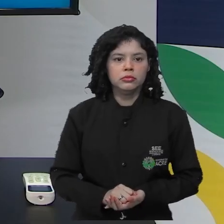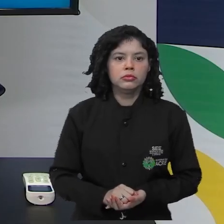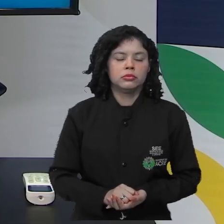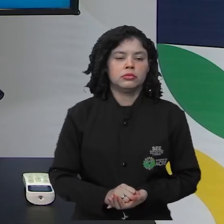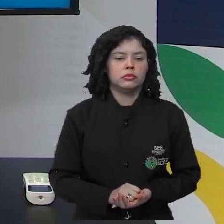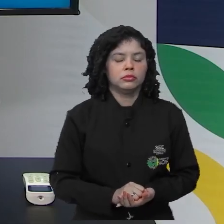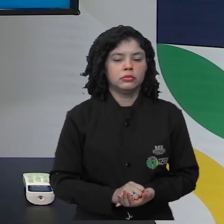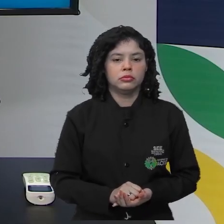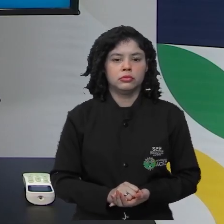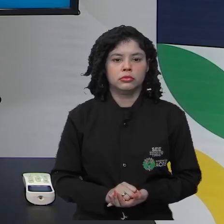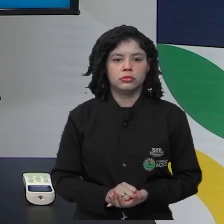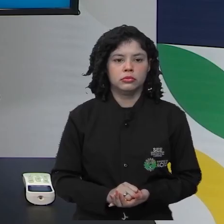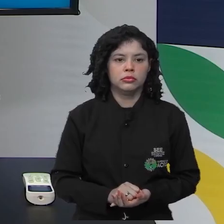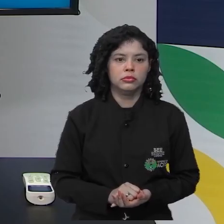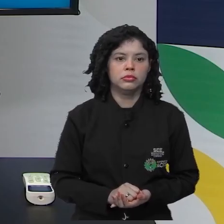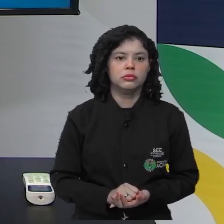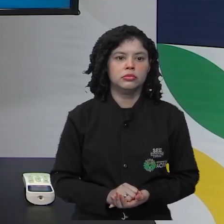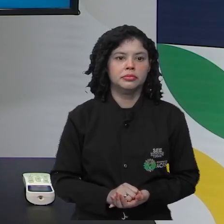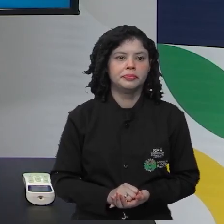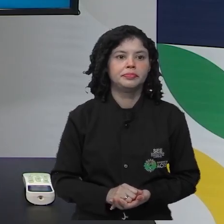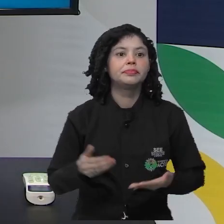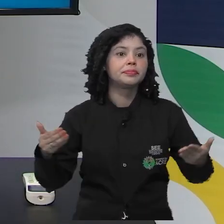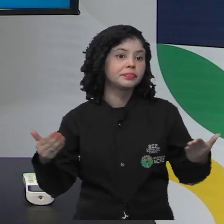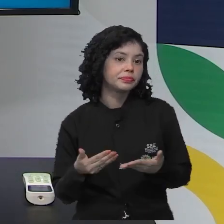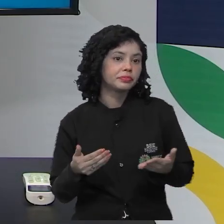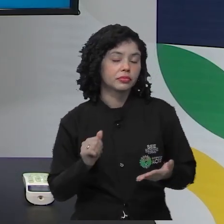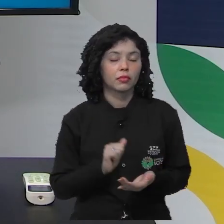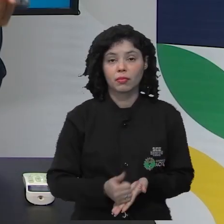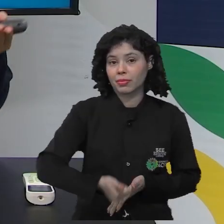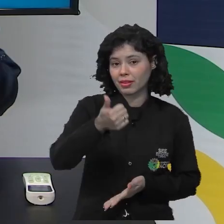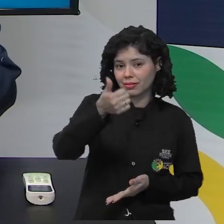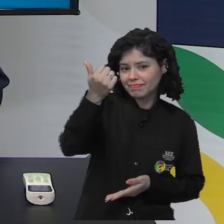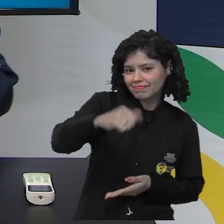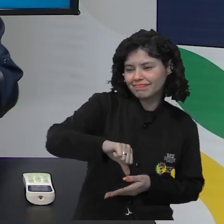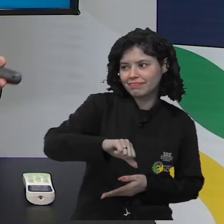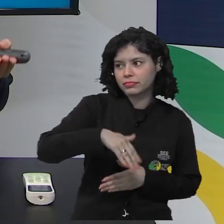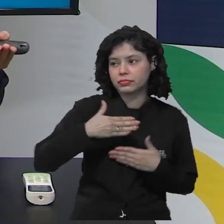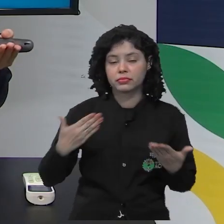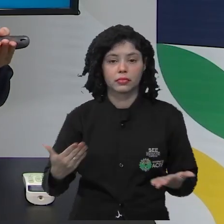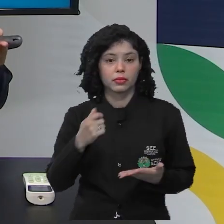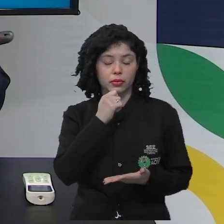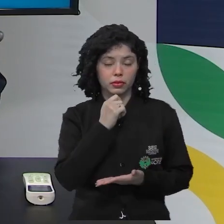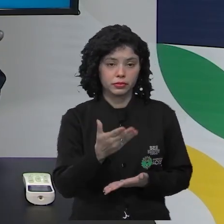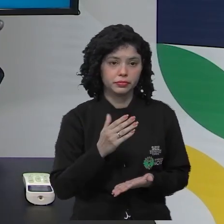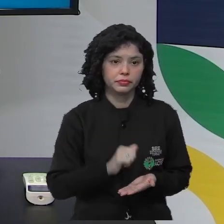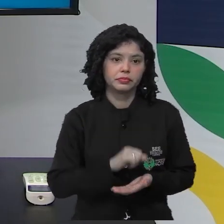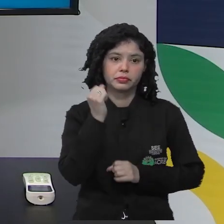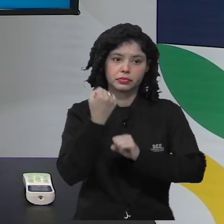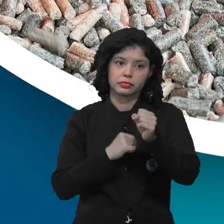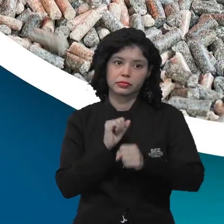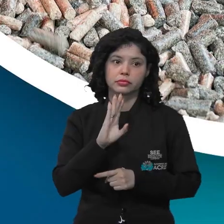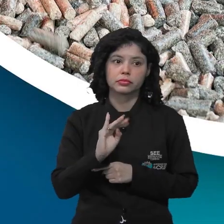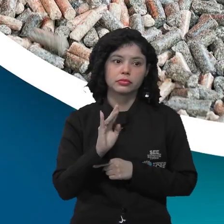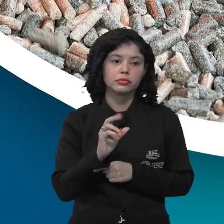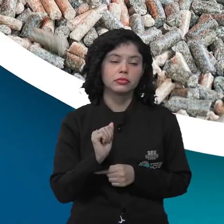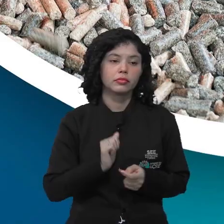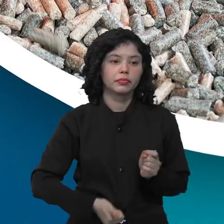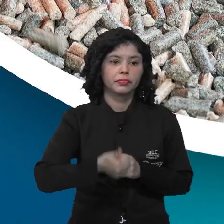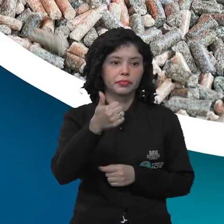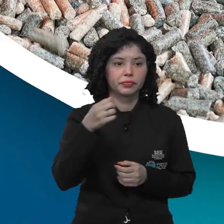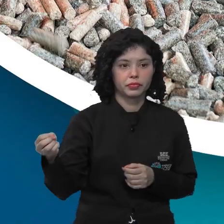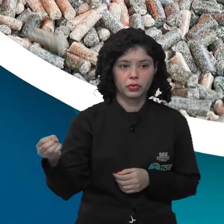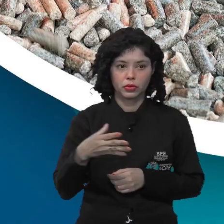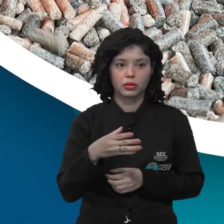de biomassa. E agora, gente, quais são as vantagens e as desvantagens da usina de biomassa? Né? Vantagem que ela